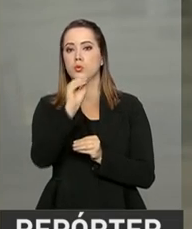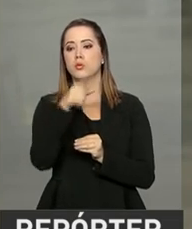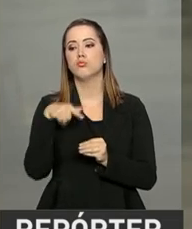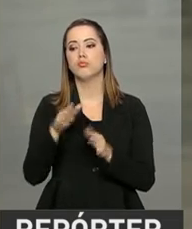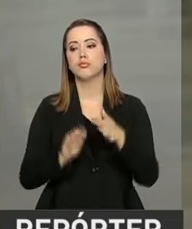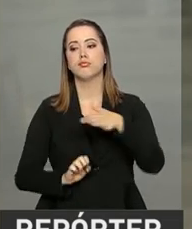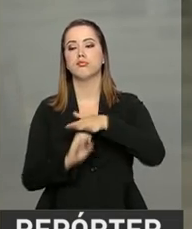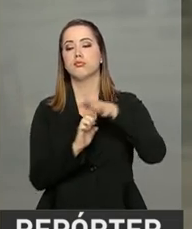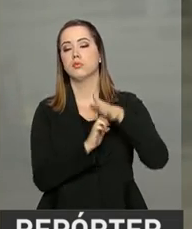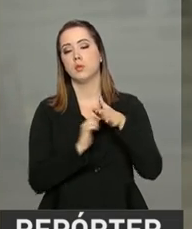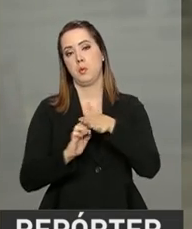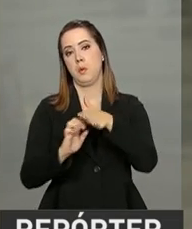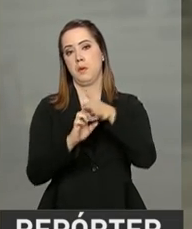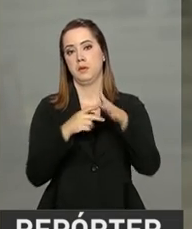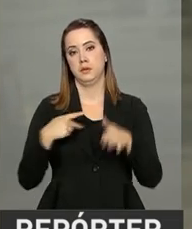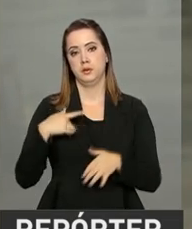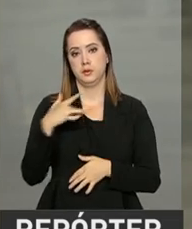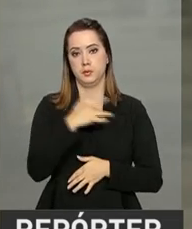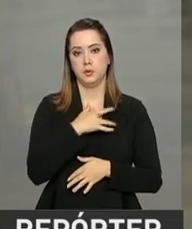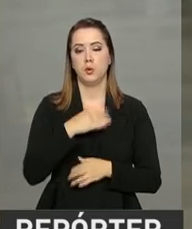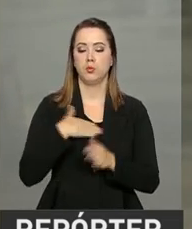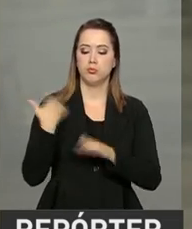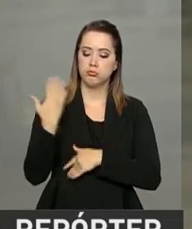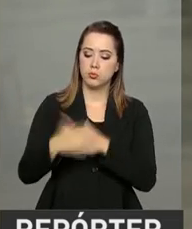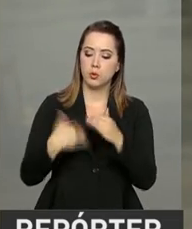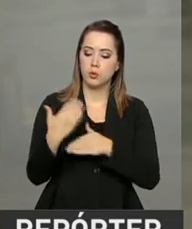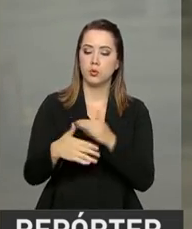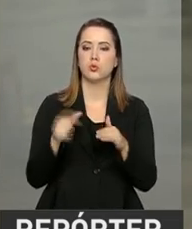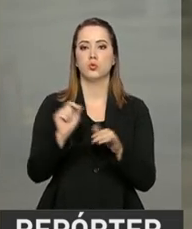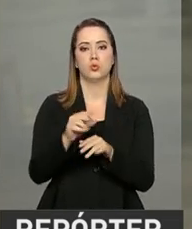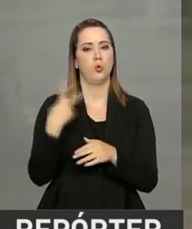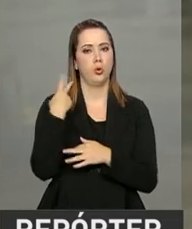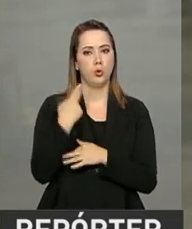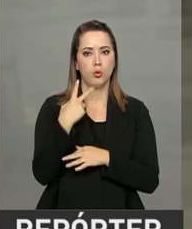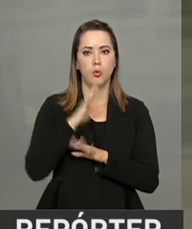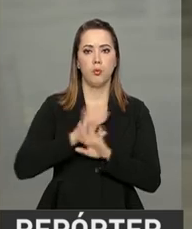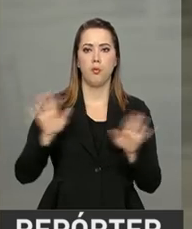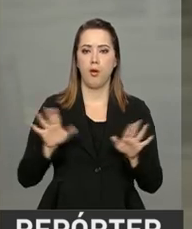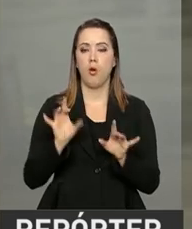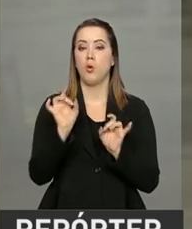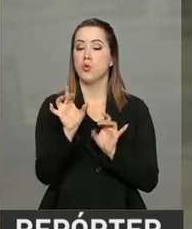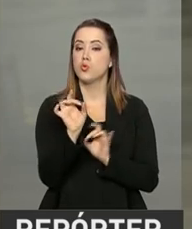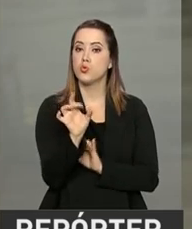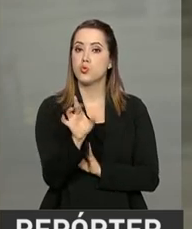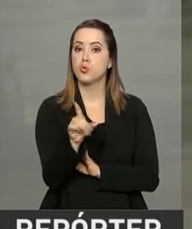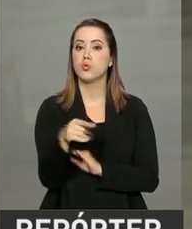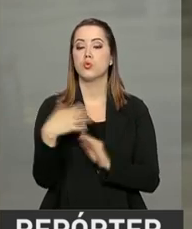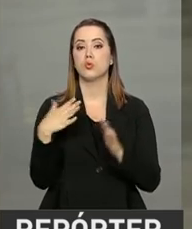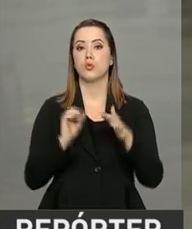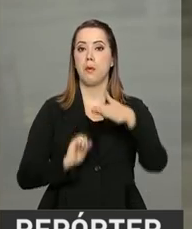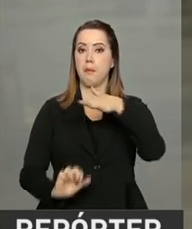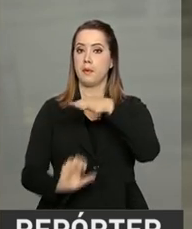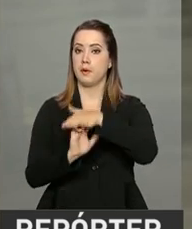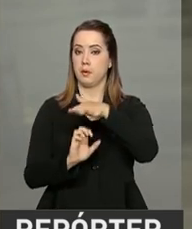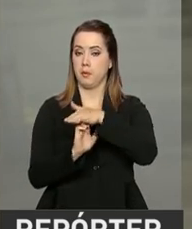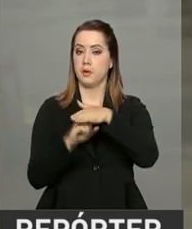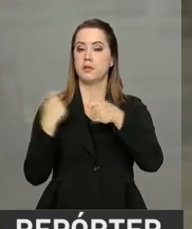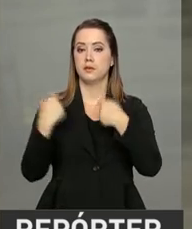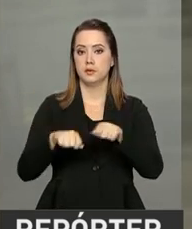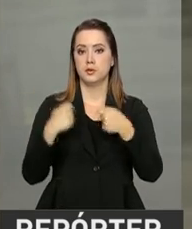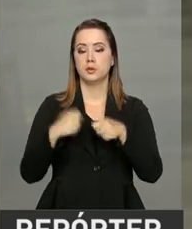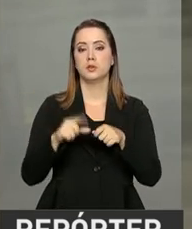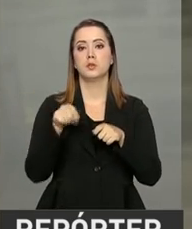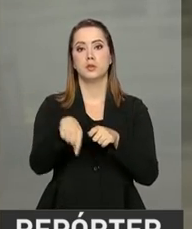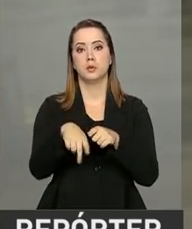pessoas vão continuar recebendo o atendimento a que tem direito a suspensão é apenas paraa operadora que vai ter que resolver os problemas